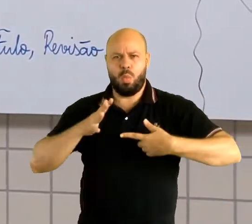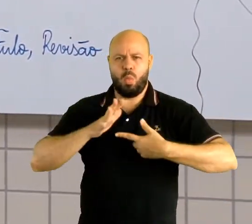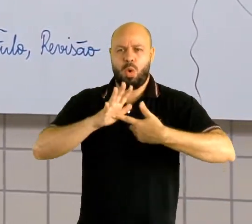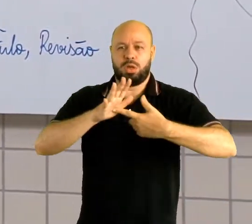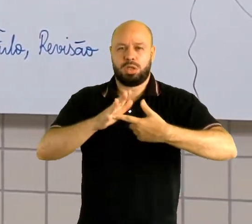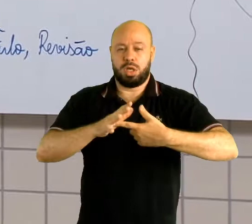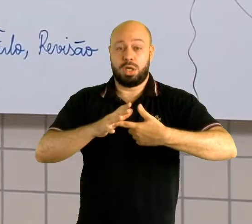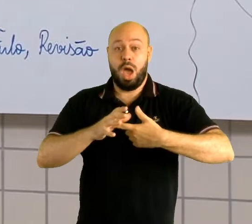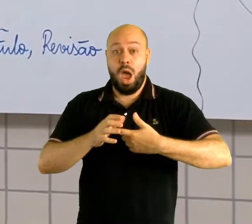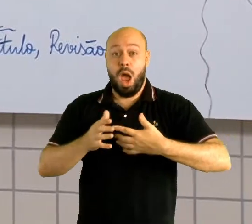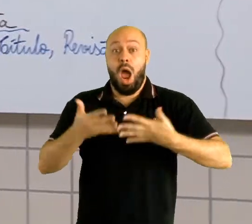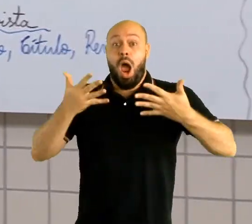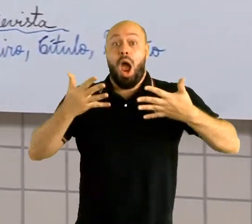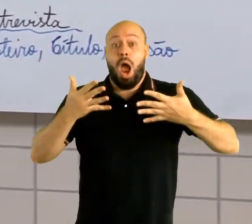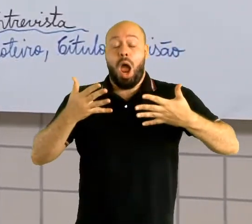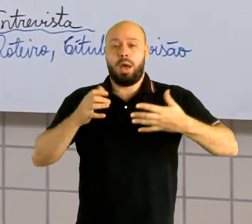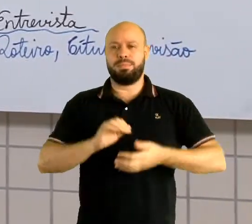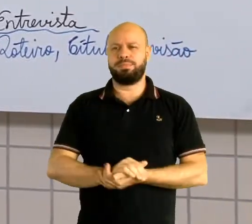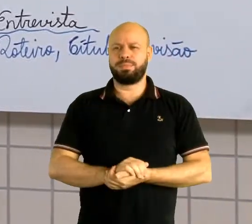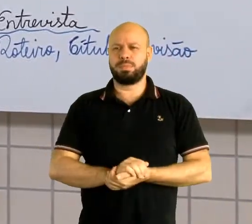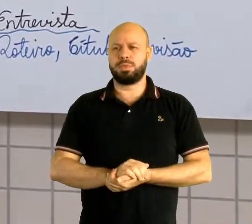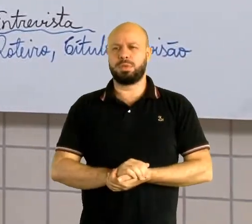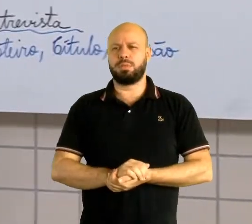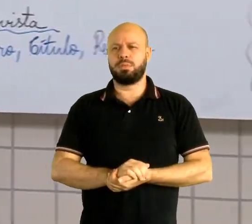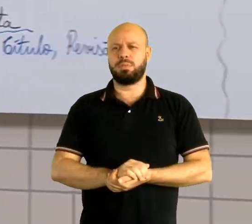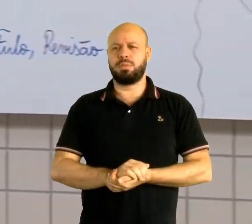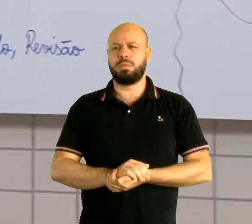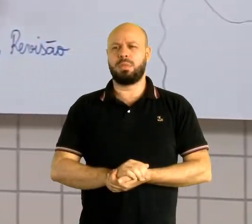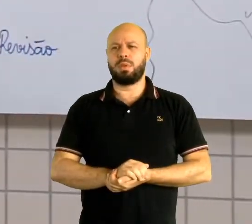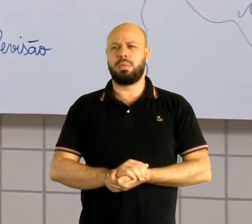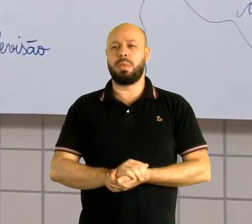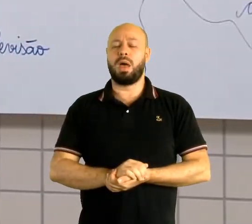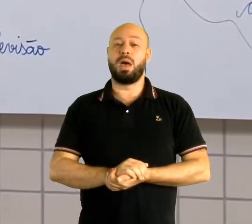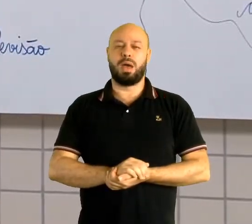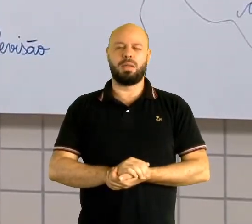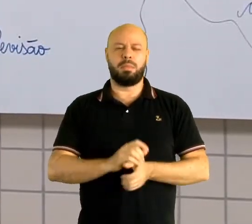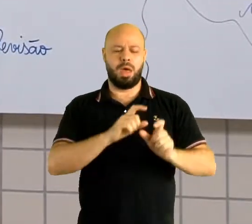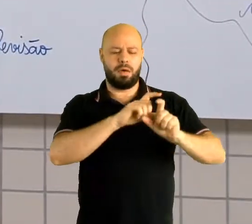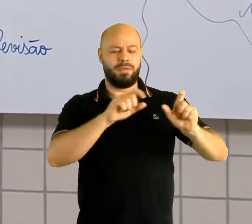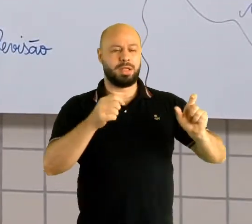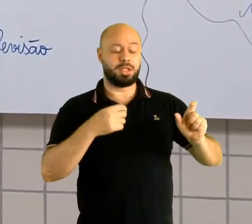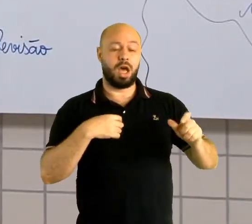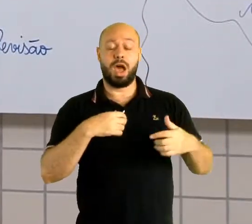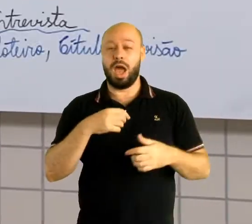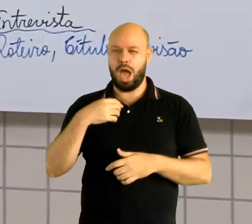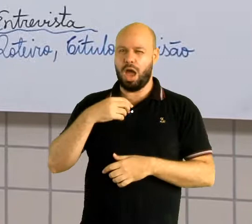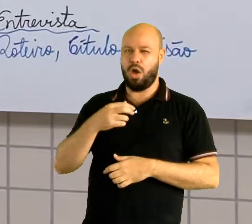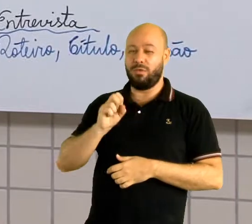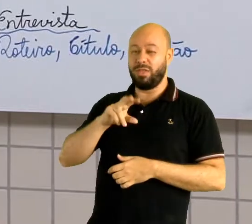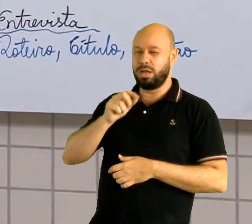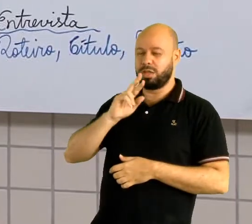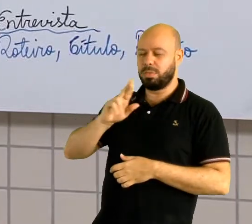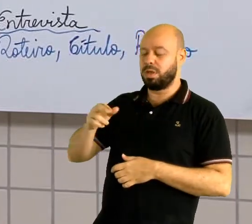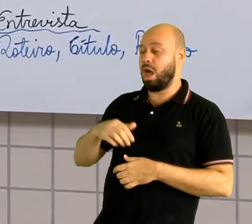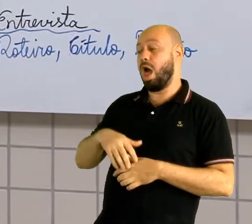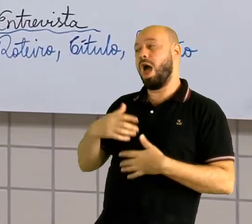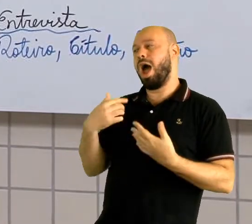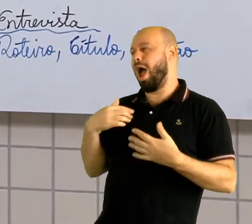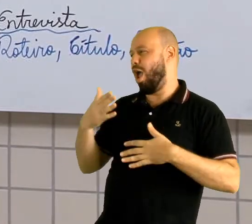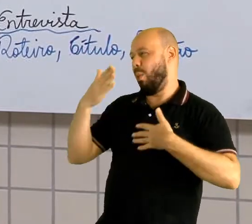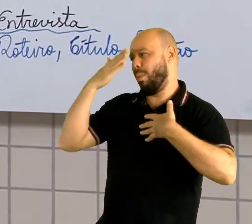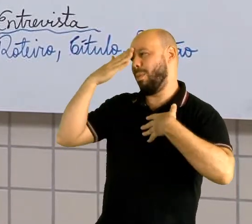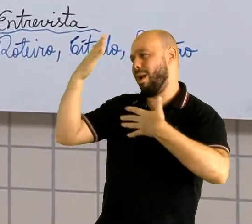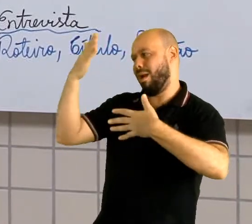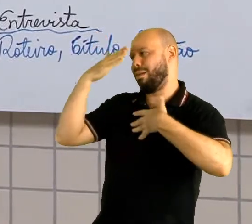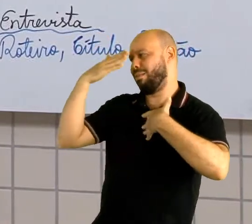de exclamação. Ao contrário, até gostaria de agradecer por isso. Aqui é a fala